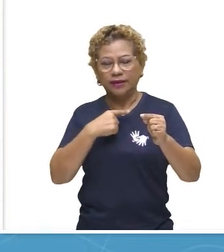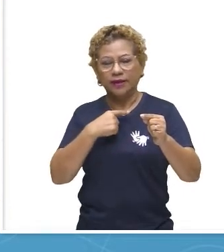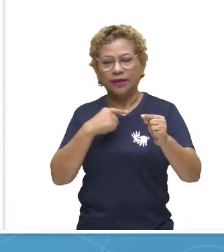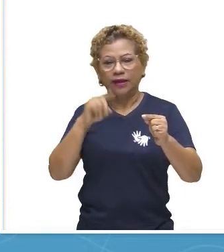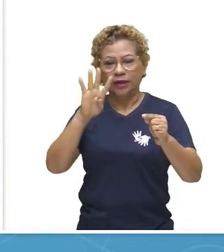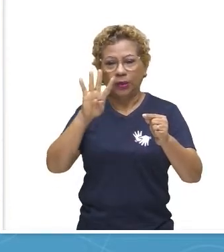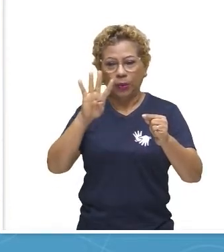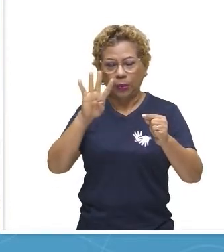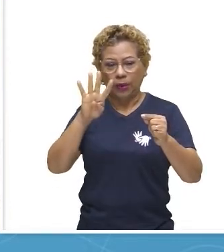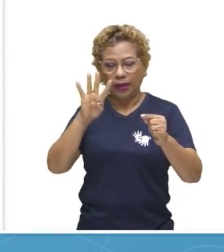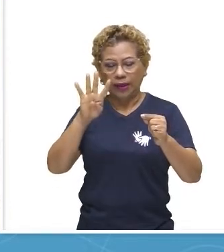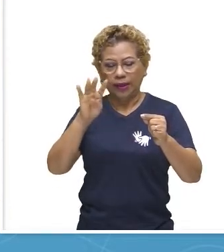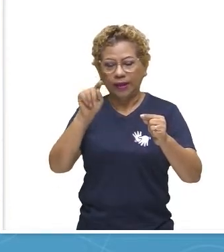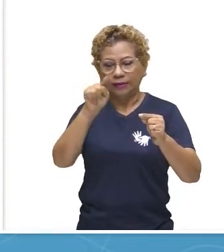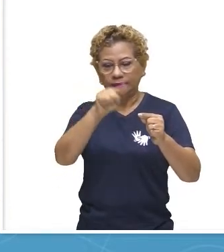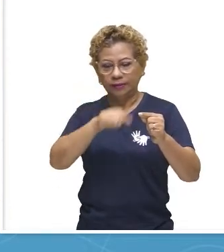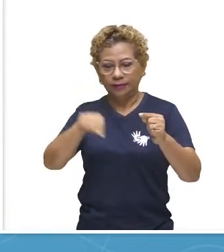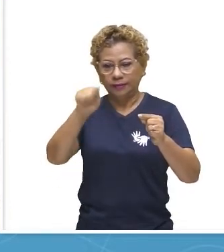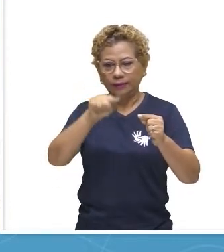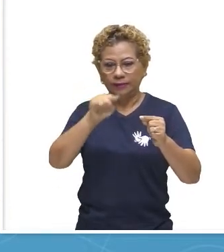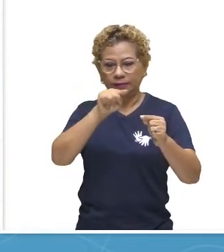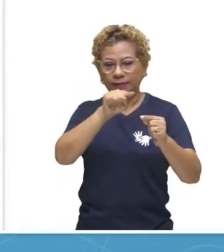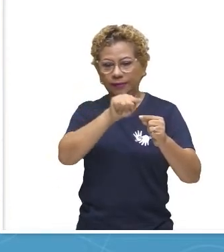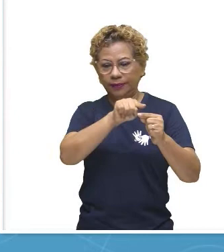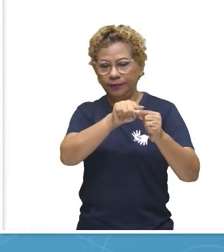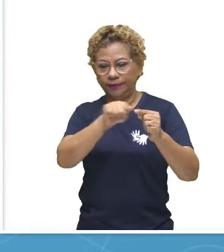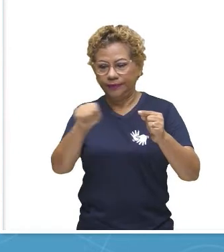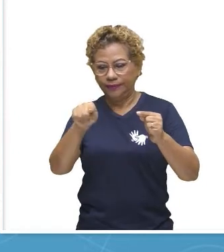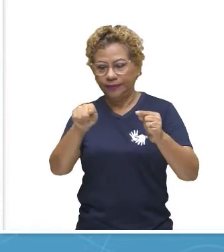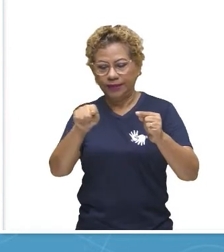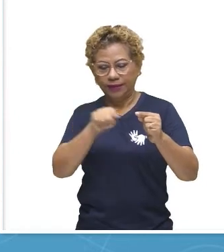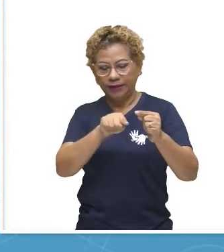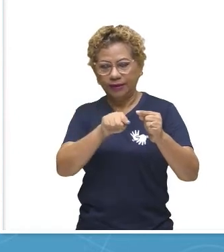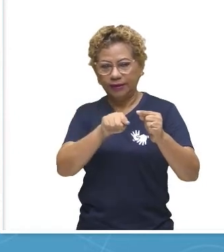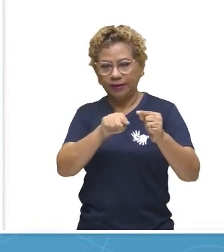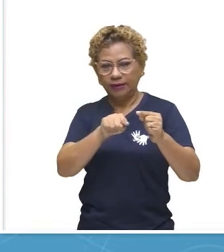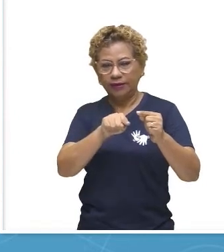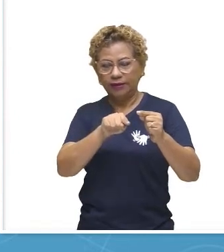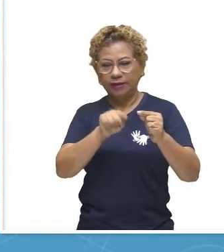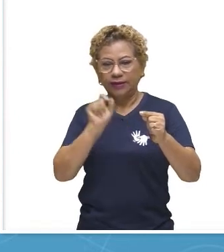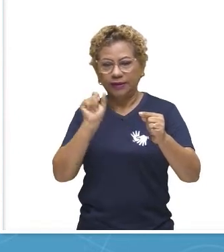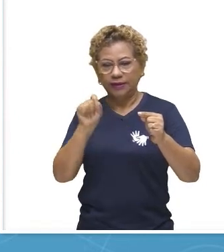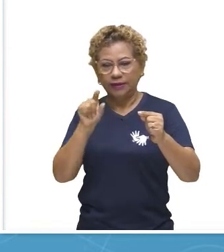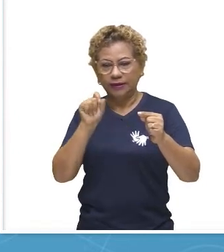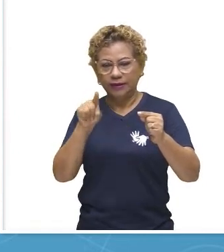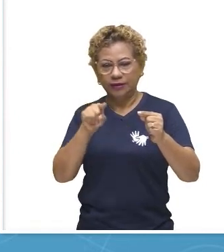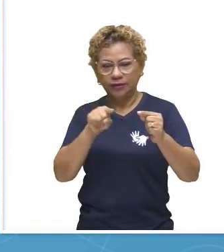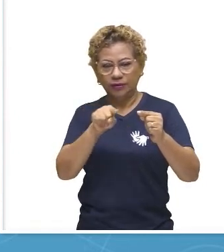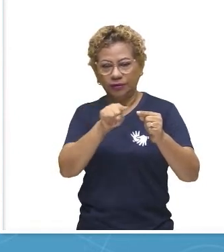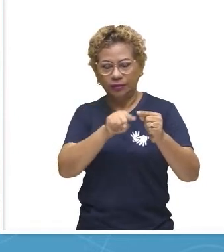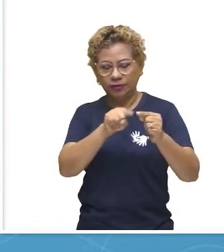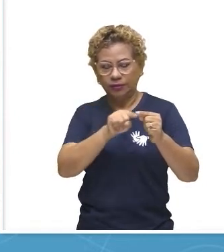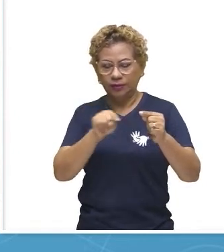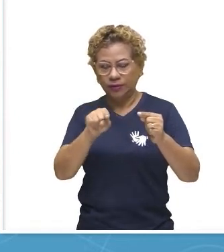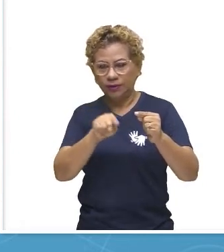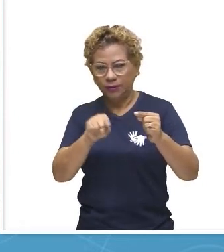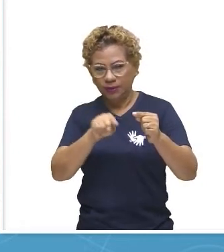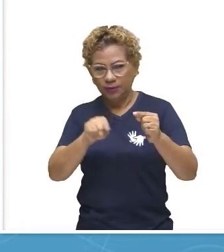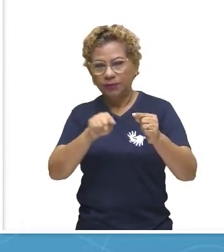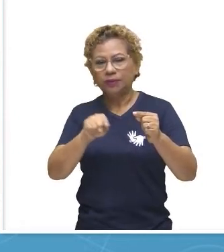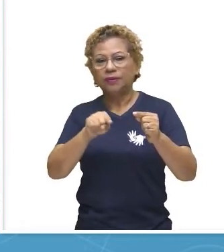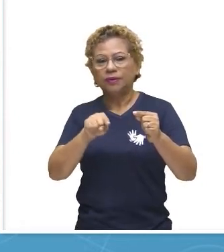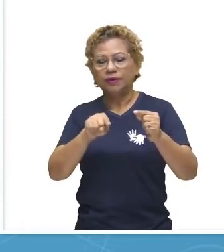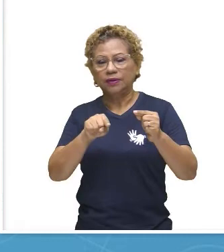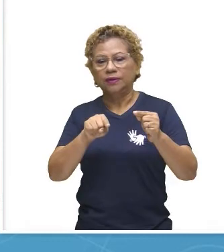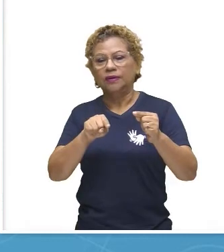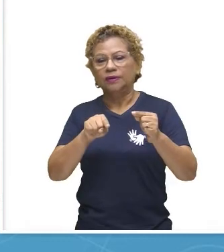de azul, e internos porque eles estão entre as retas paralelas, né,